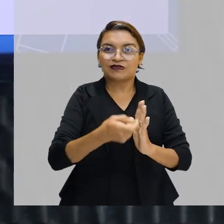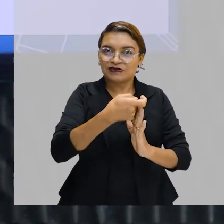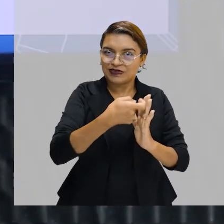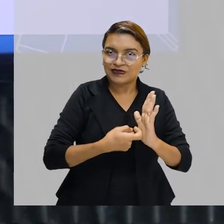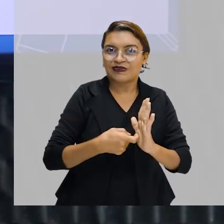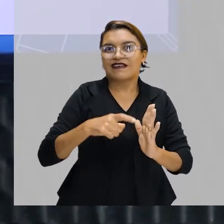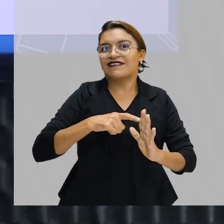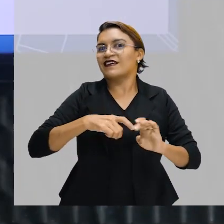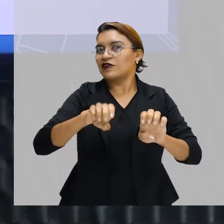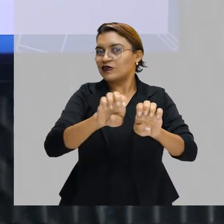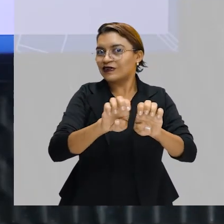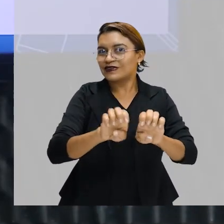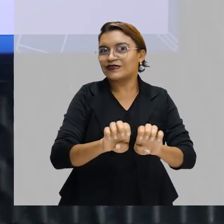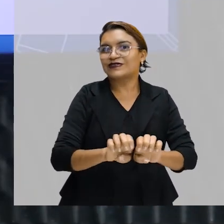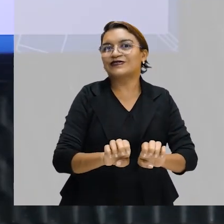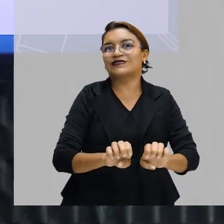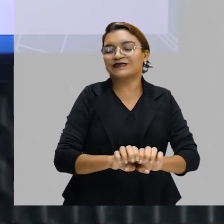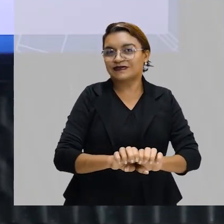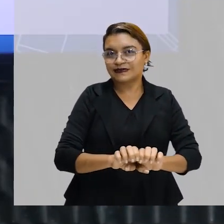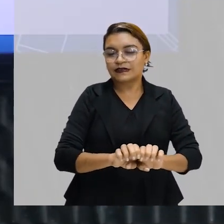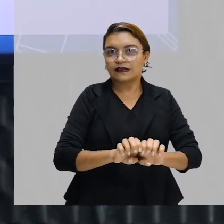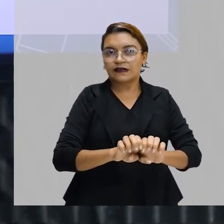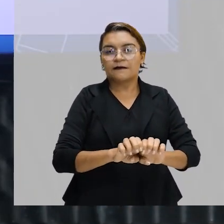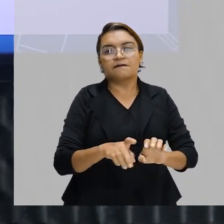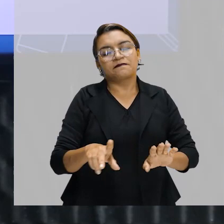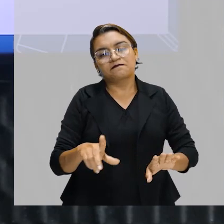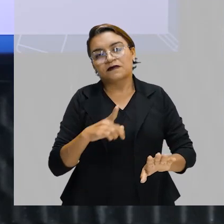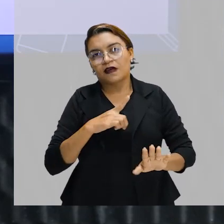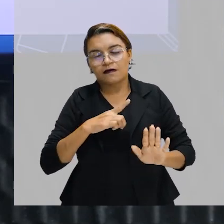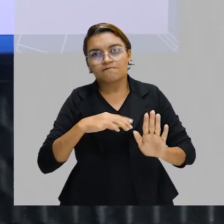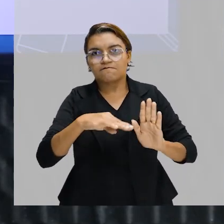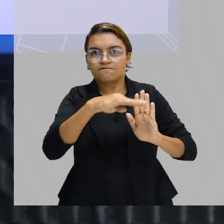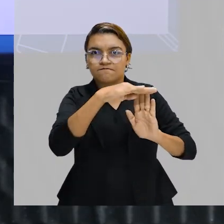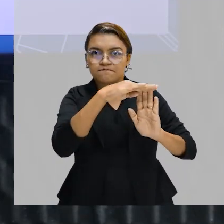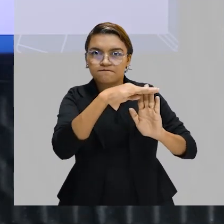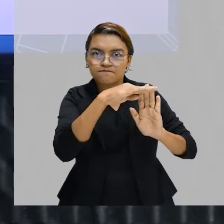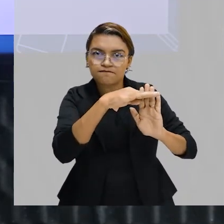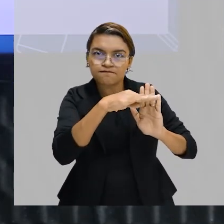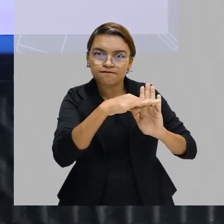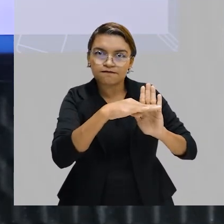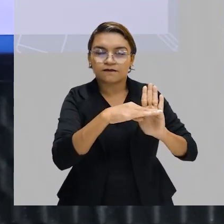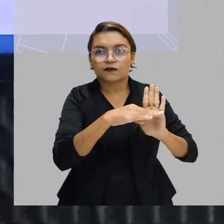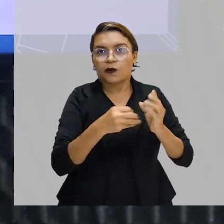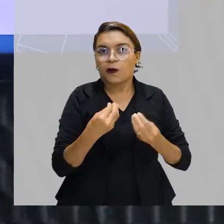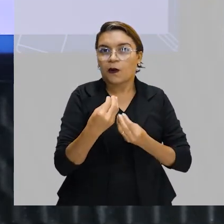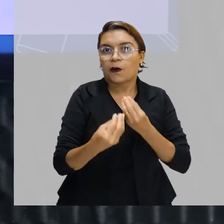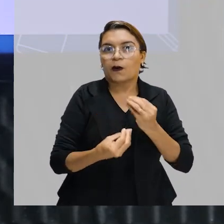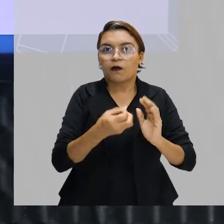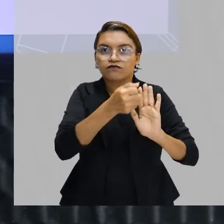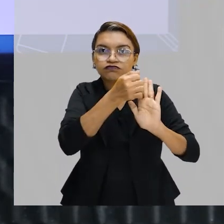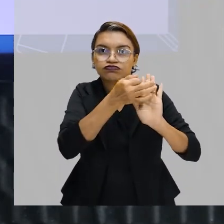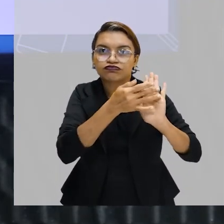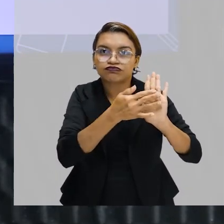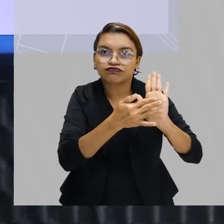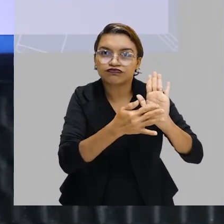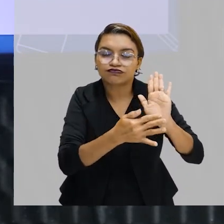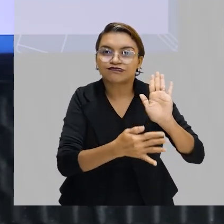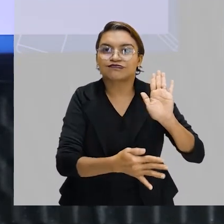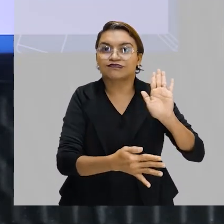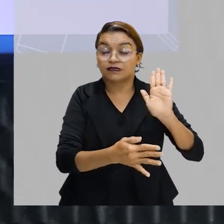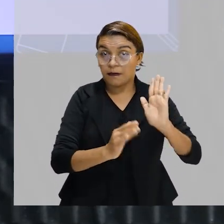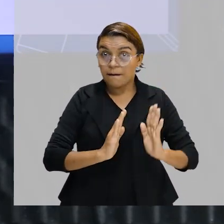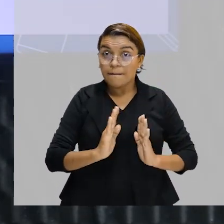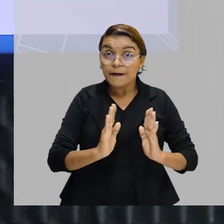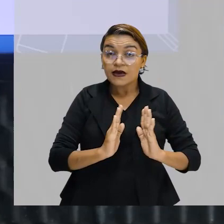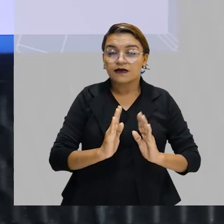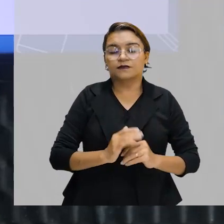estrutura em versos, né? Vamos ver como se desenvolveu esse poema nesse período aí, como eu já